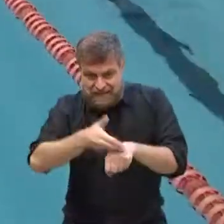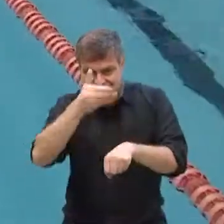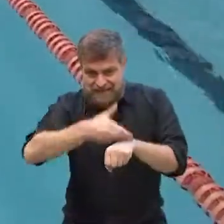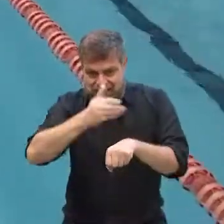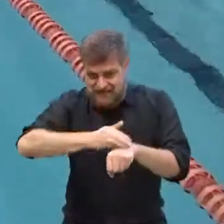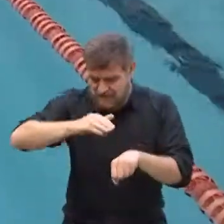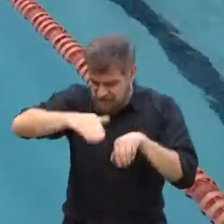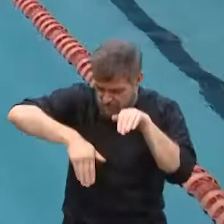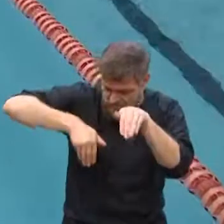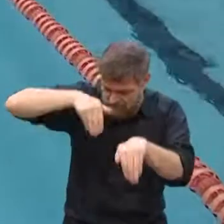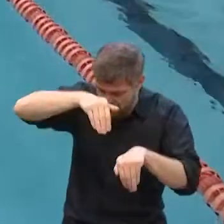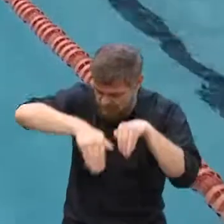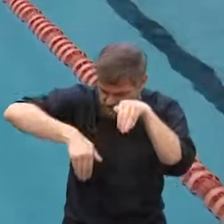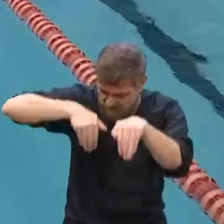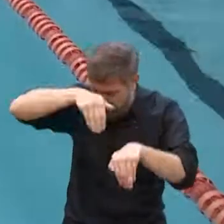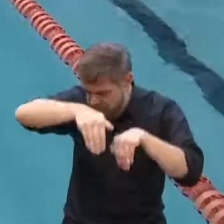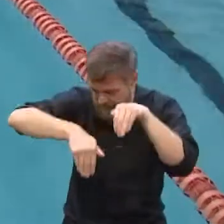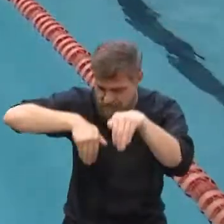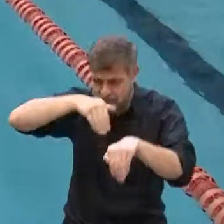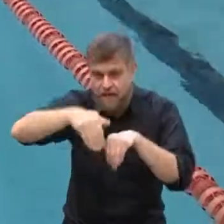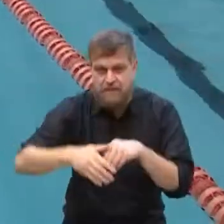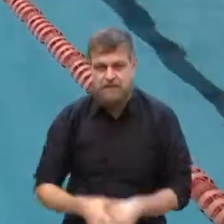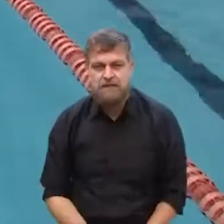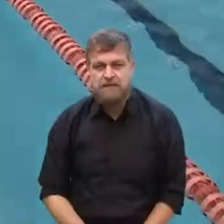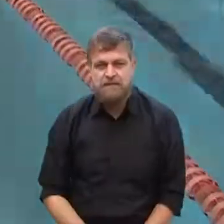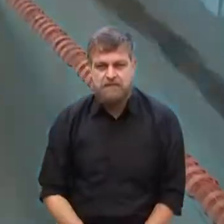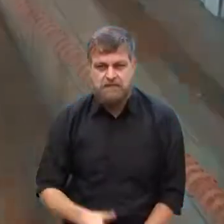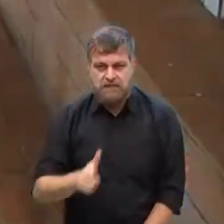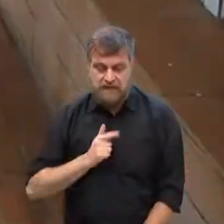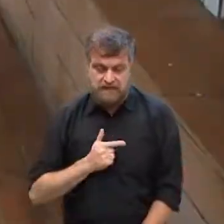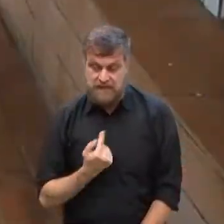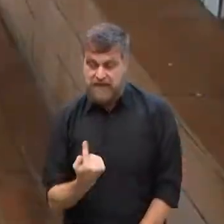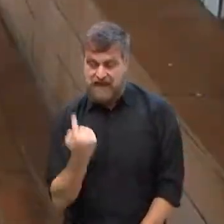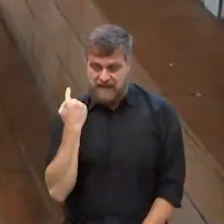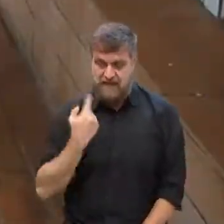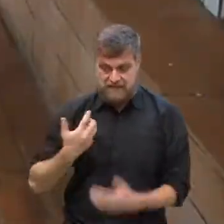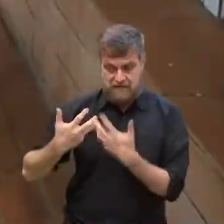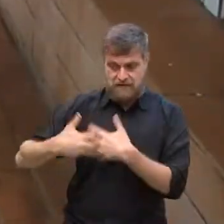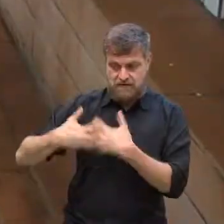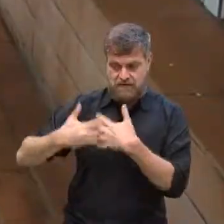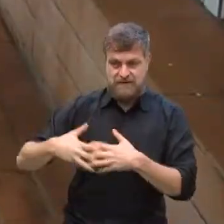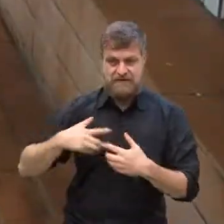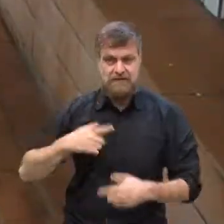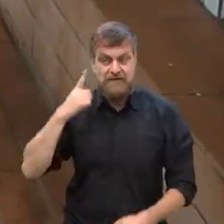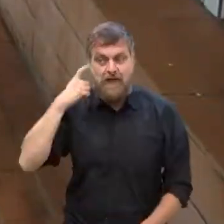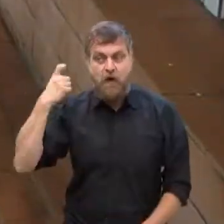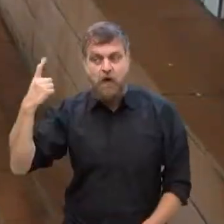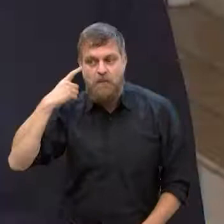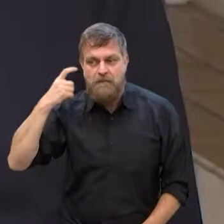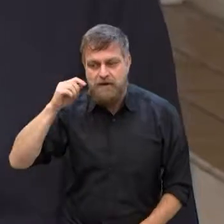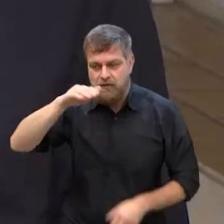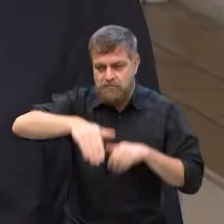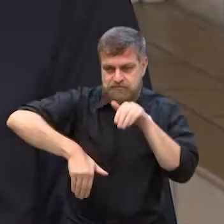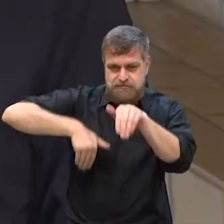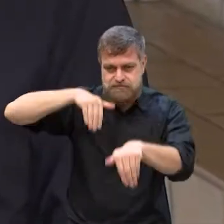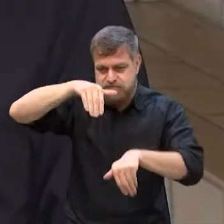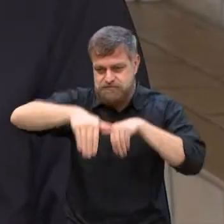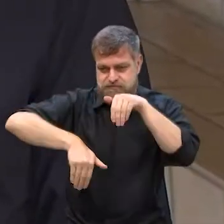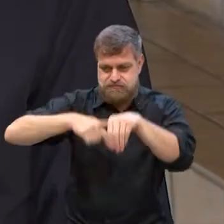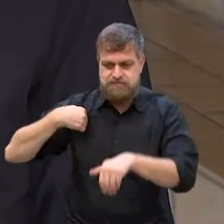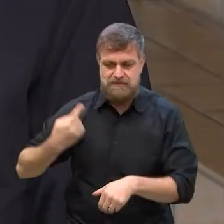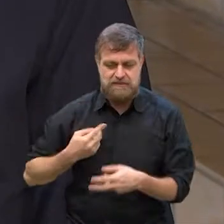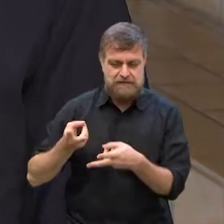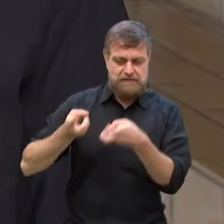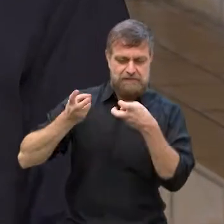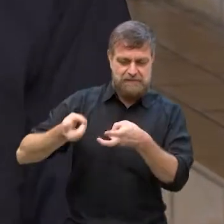a aula, faz aí todo o seu aquecimento, tá tendo uma aula aqui atrás, então esse barulho de piscina vai acontecer durante o nosso